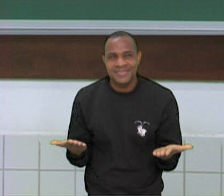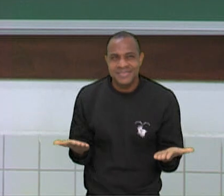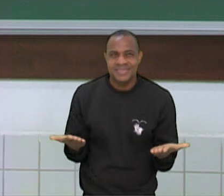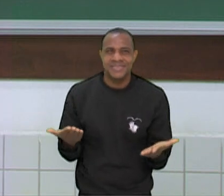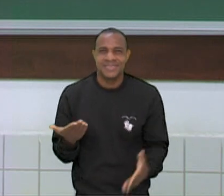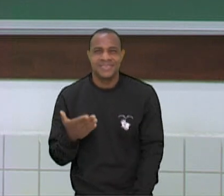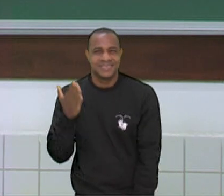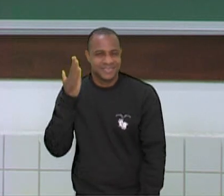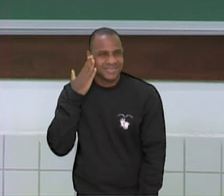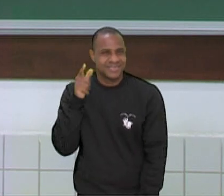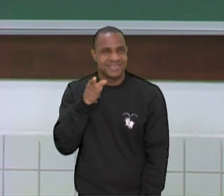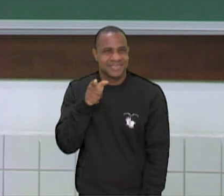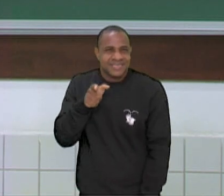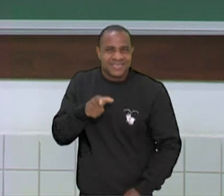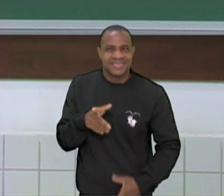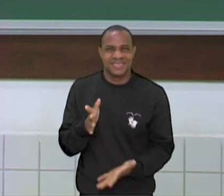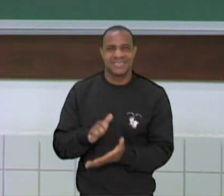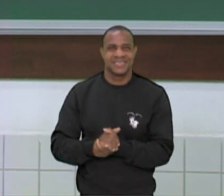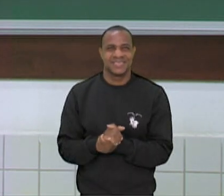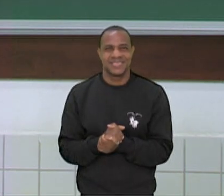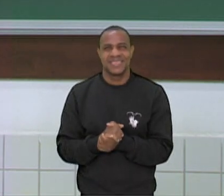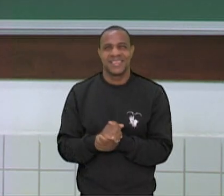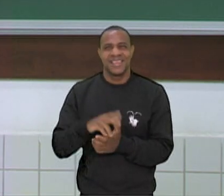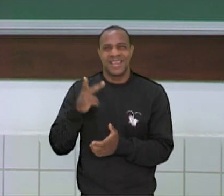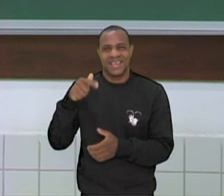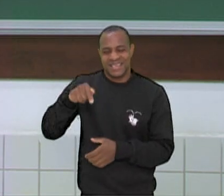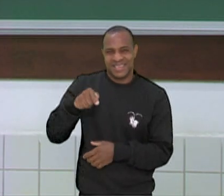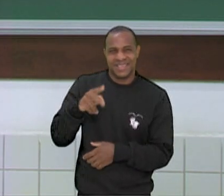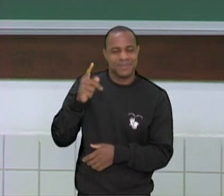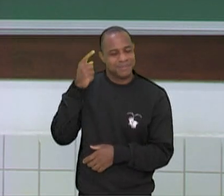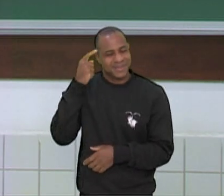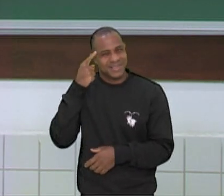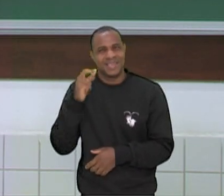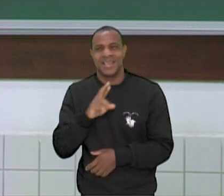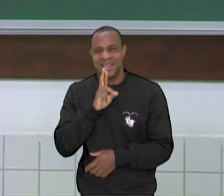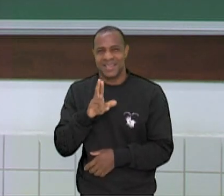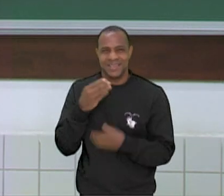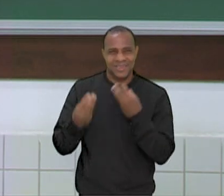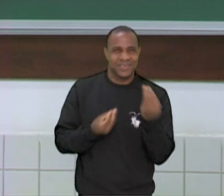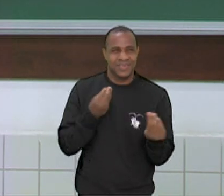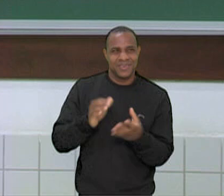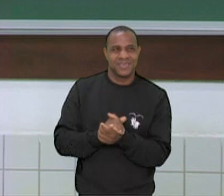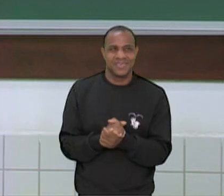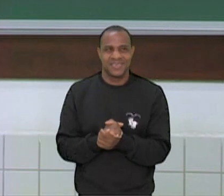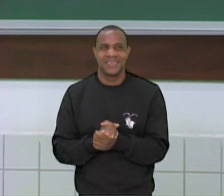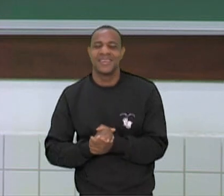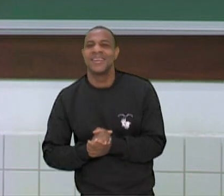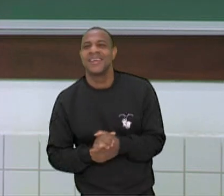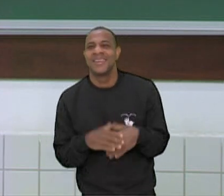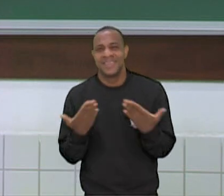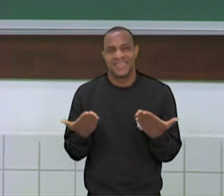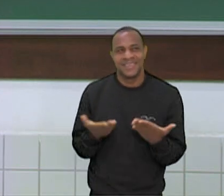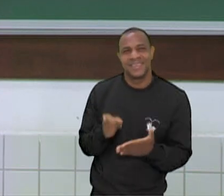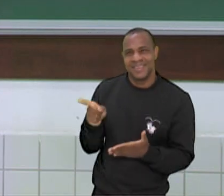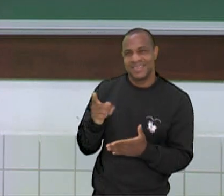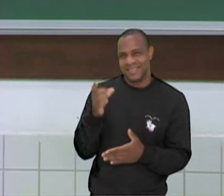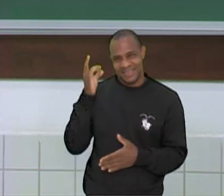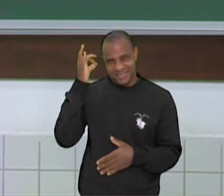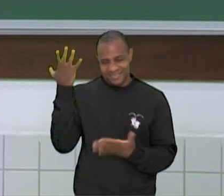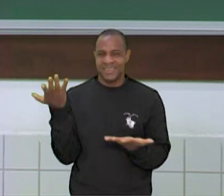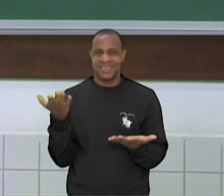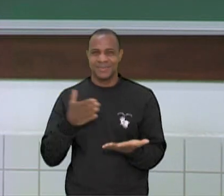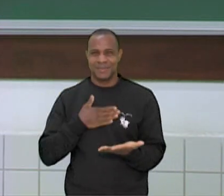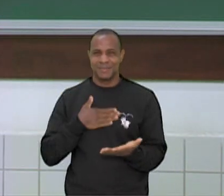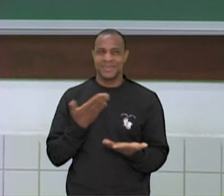Eu sei que os leitores assíduos aí de HQ vão ter essa resposta na ponta-língua, né? Dá licença, prof, que essa é muito fácil para